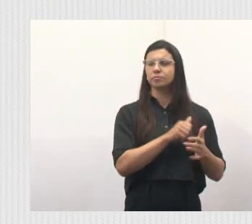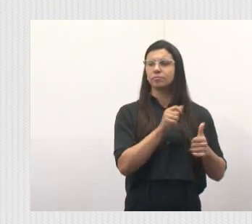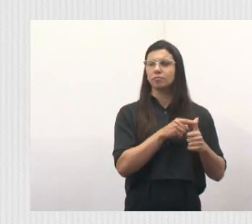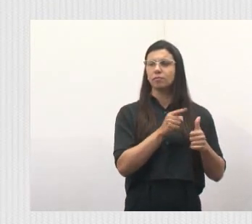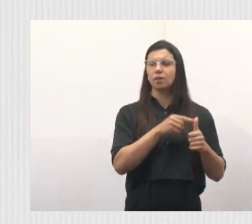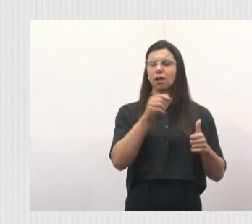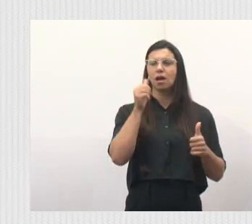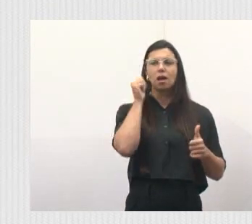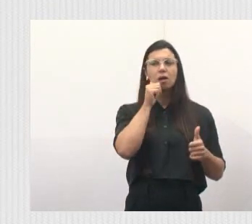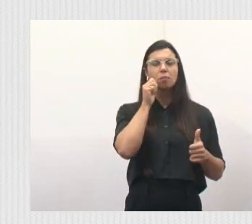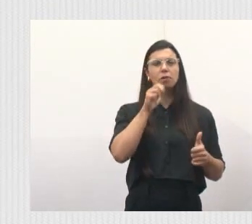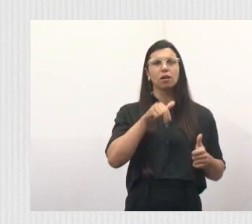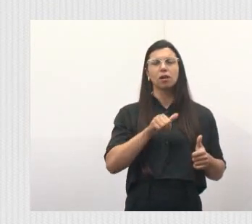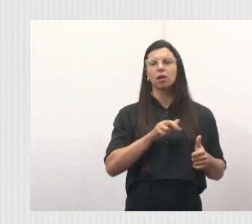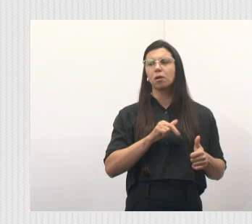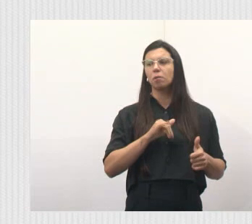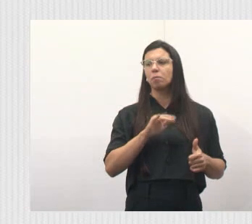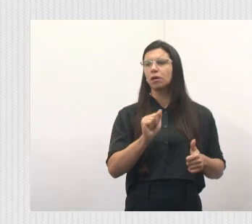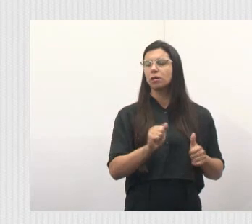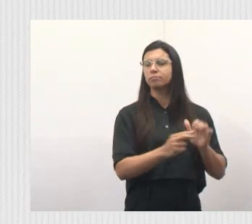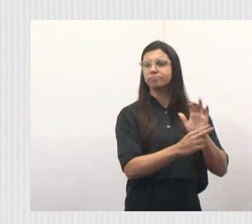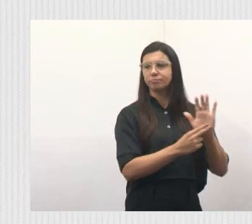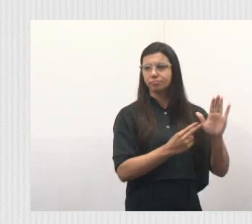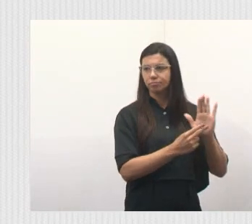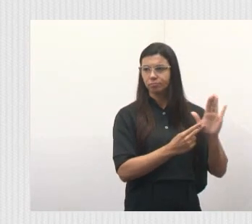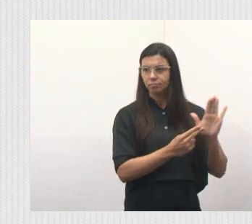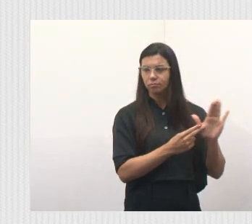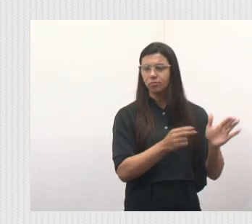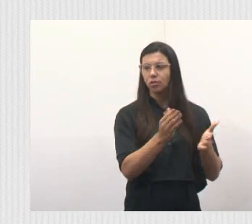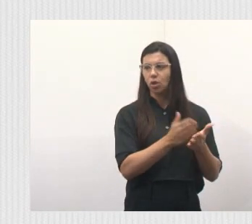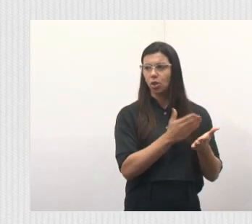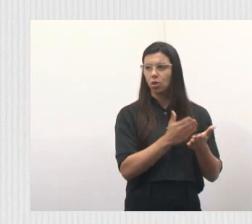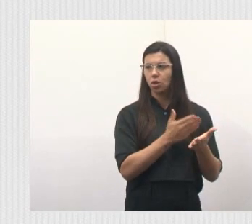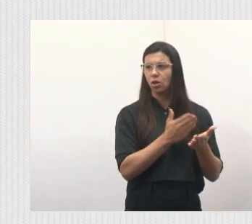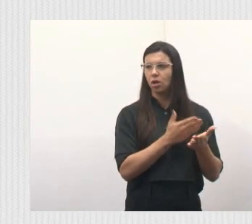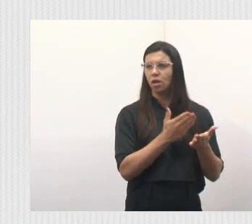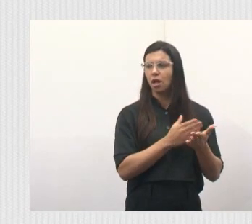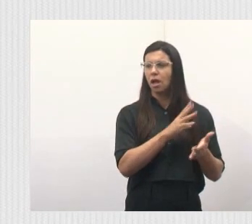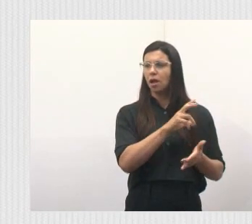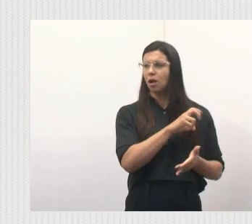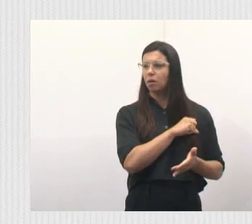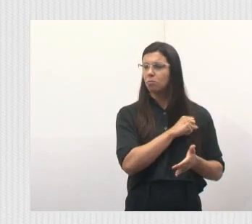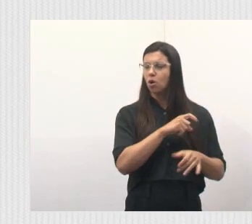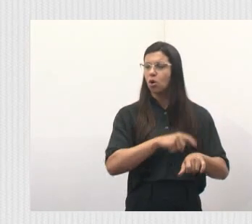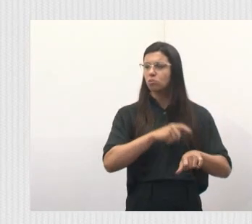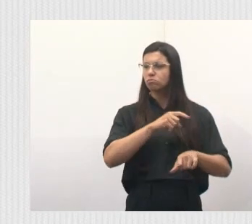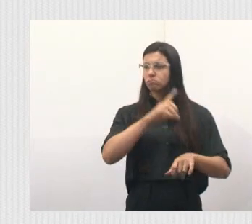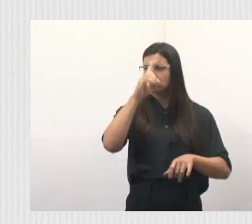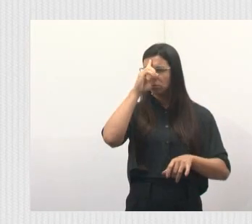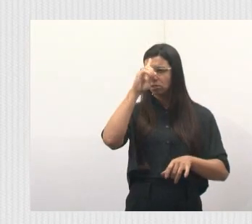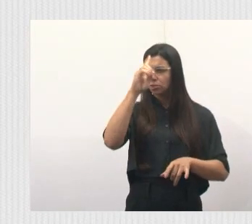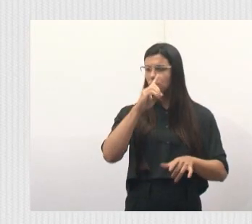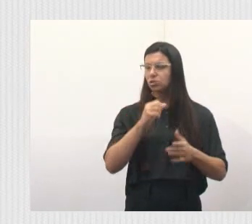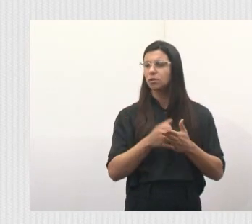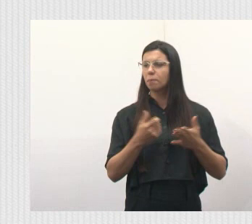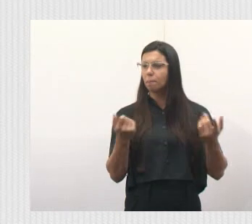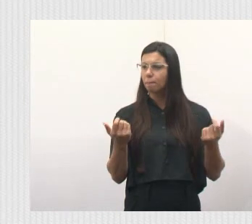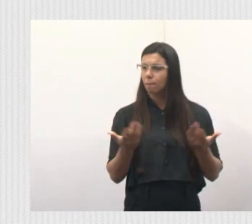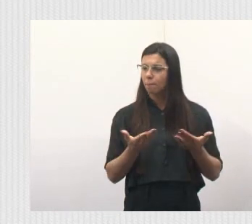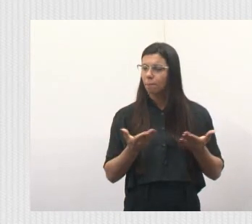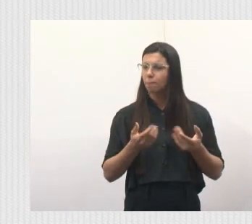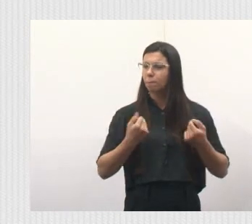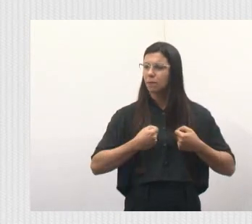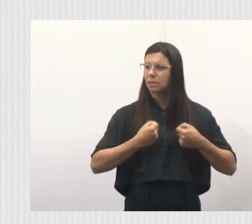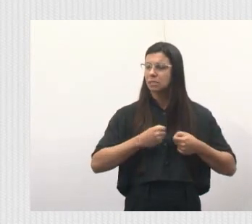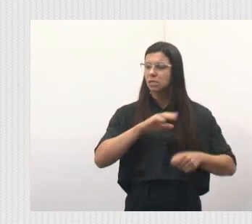Guimarães dos Santos. Amor, nos dias atuais, para falar sobre esse sentimento tão poderoso, é preciso ter coragem.